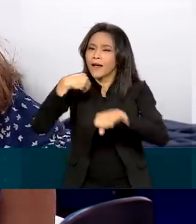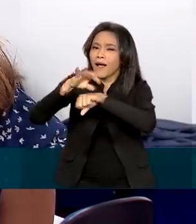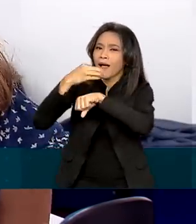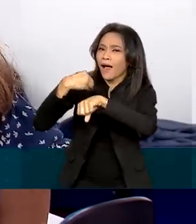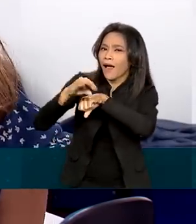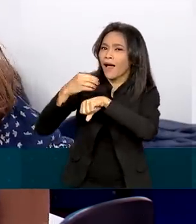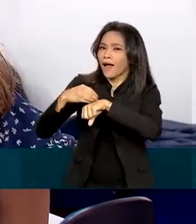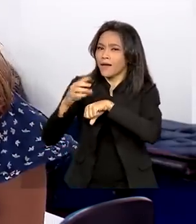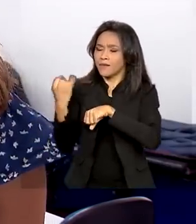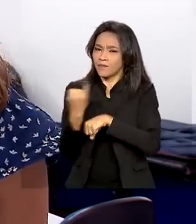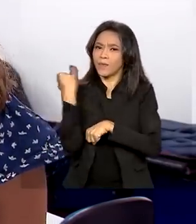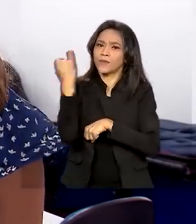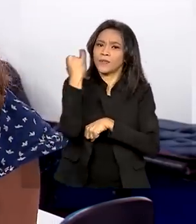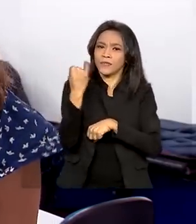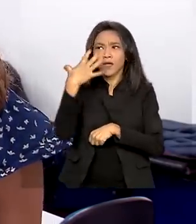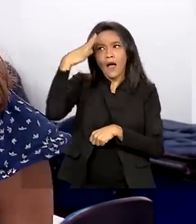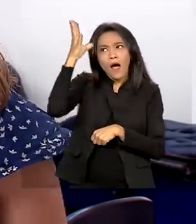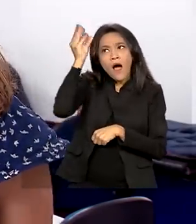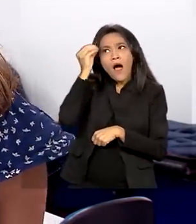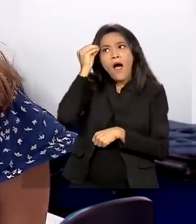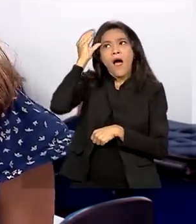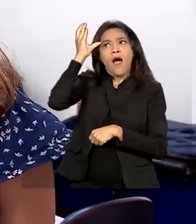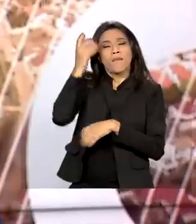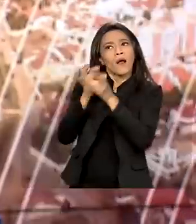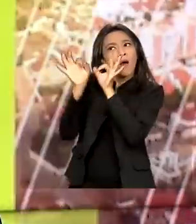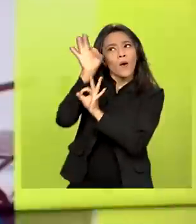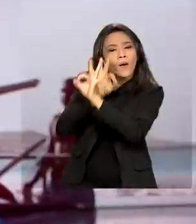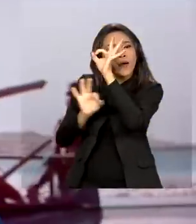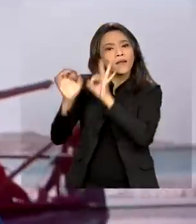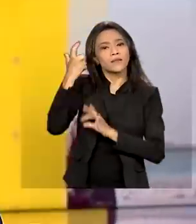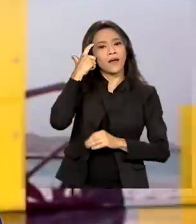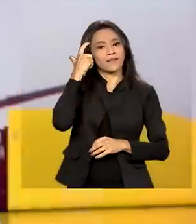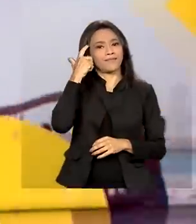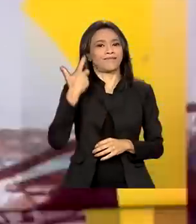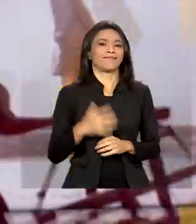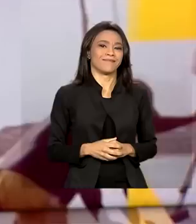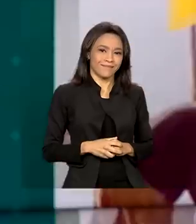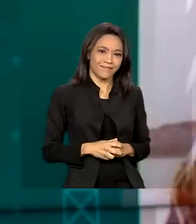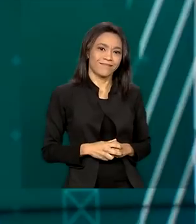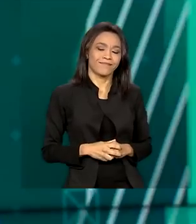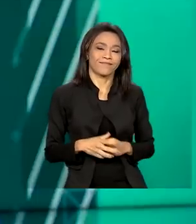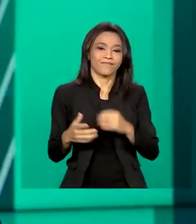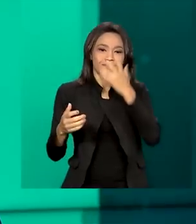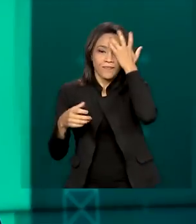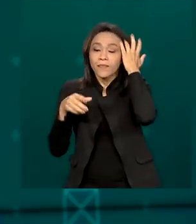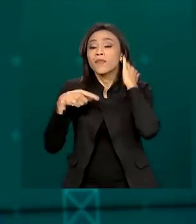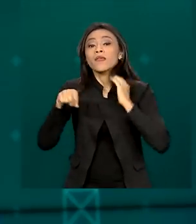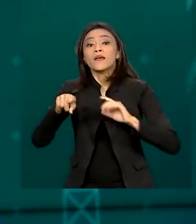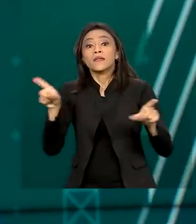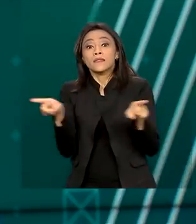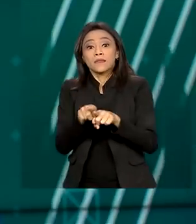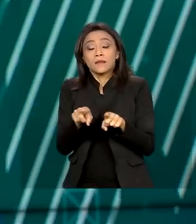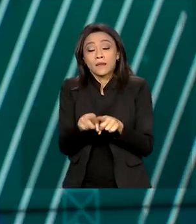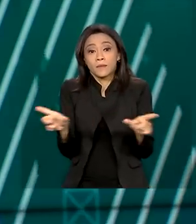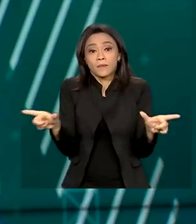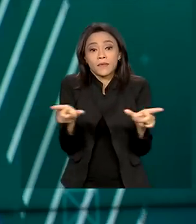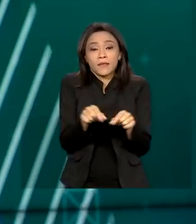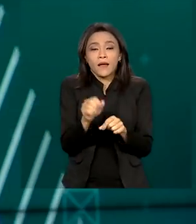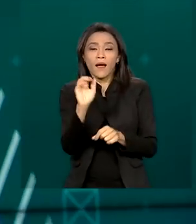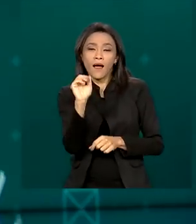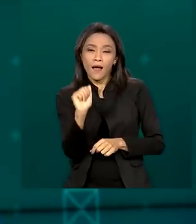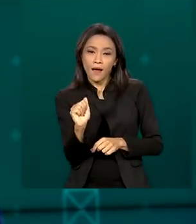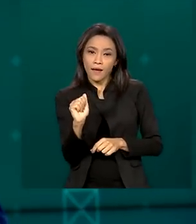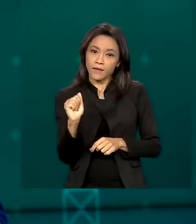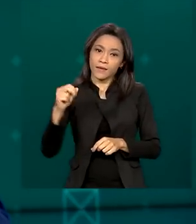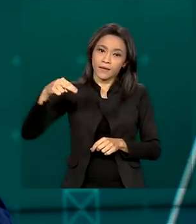muito interessantes, até mesmo para você organizar suas ideias. Uma iniciativa da Agência Nacional de Energia